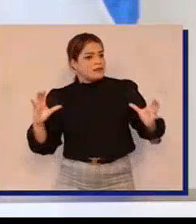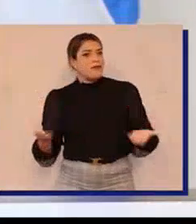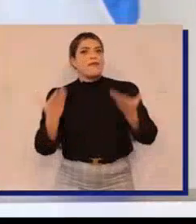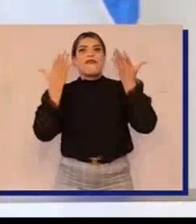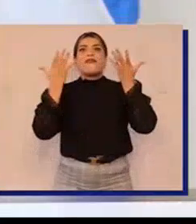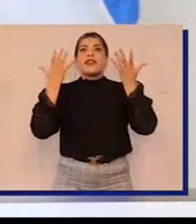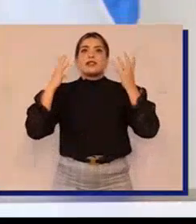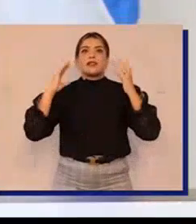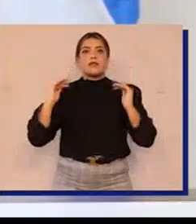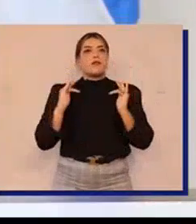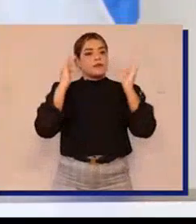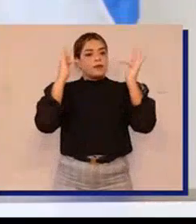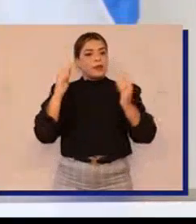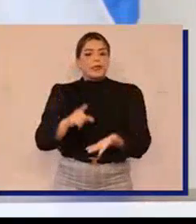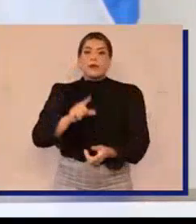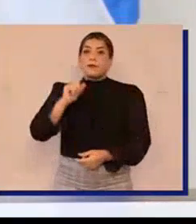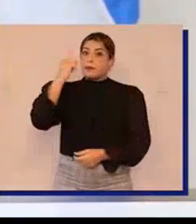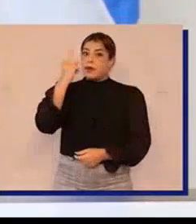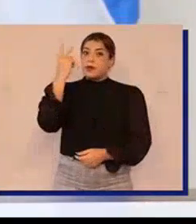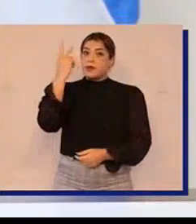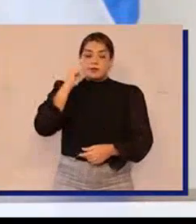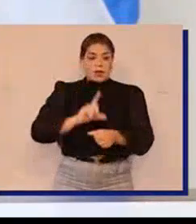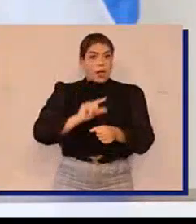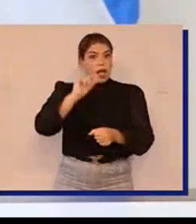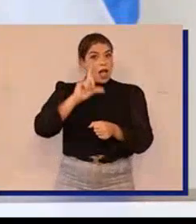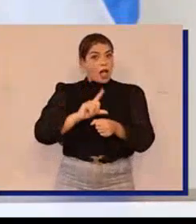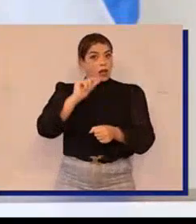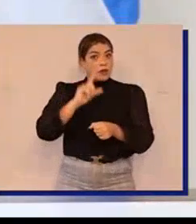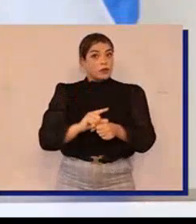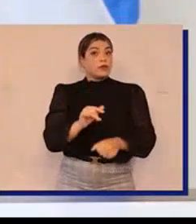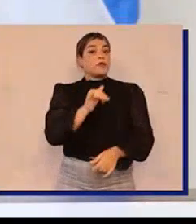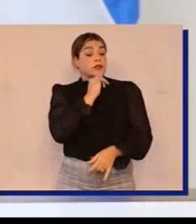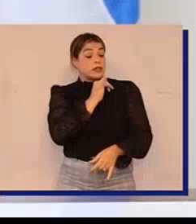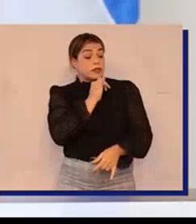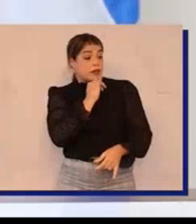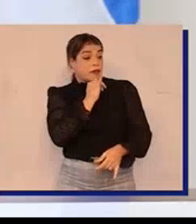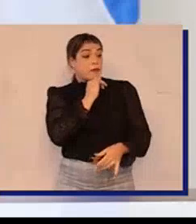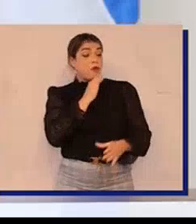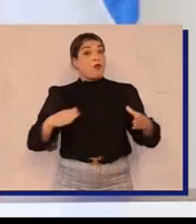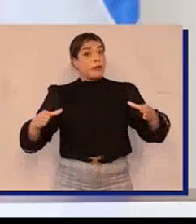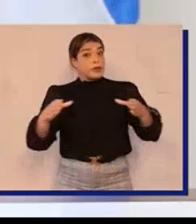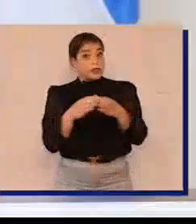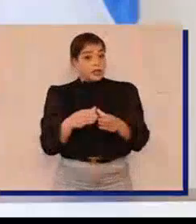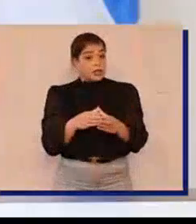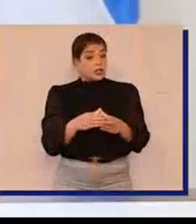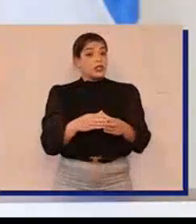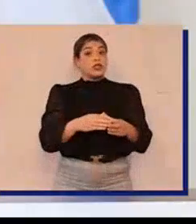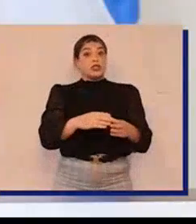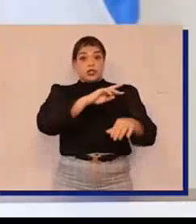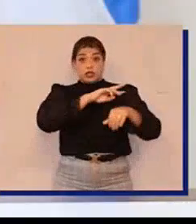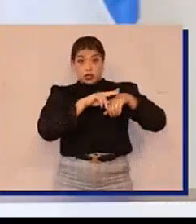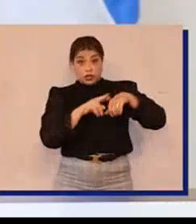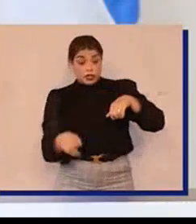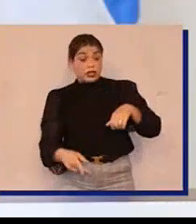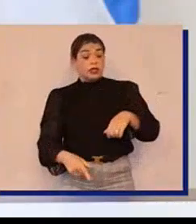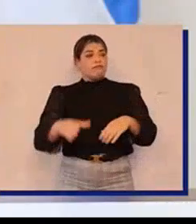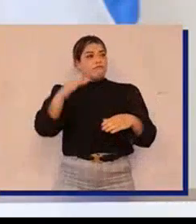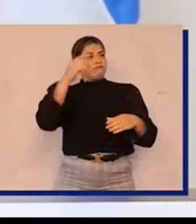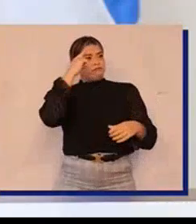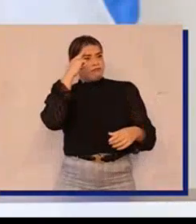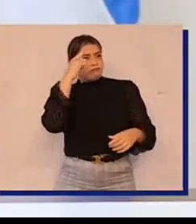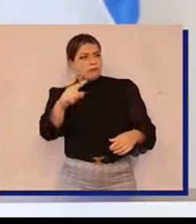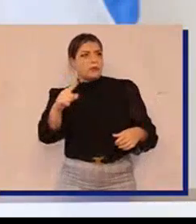promovido pela coog em primeiro e segundo graus tem como exemplo os comitês de gênero a importante missão de conscientizar